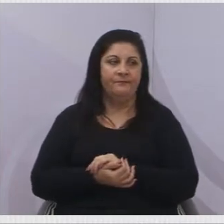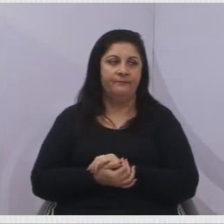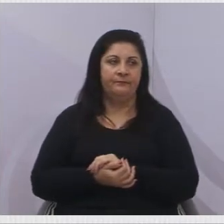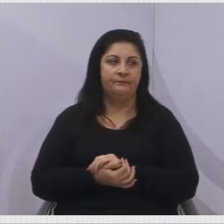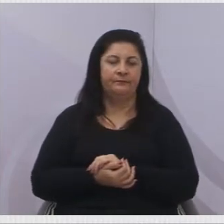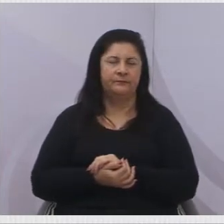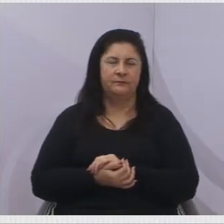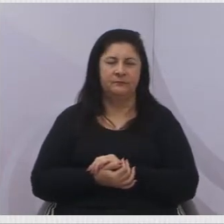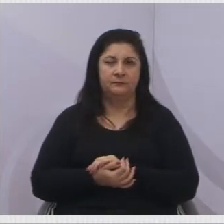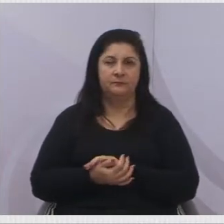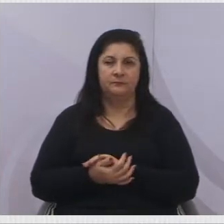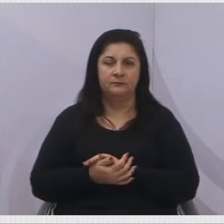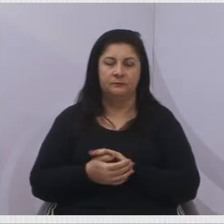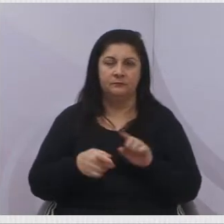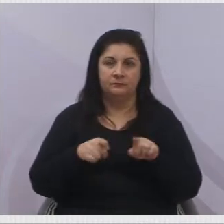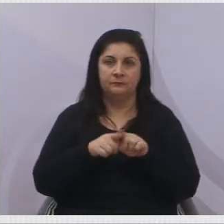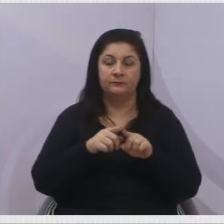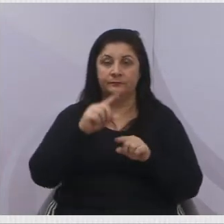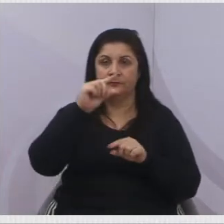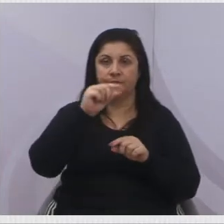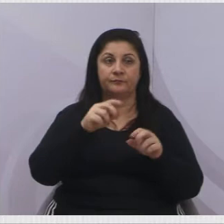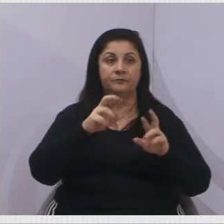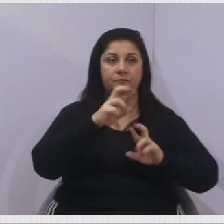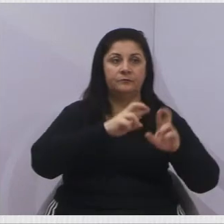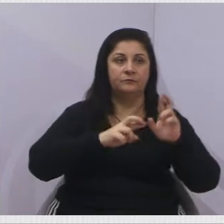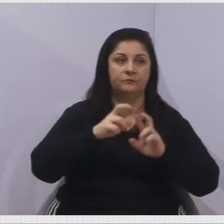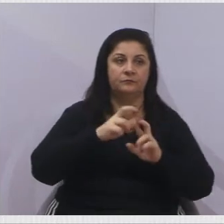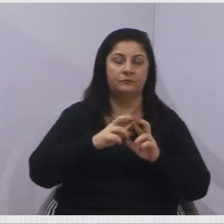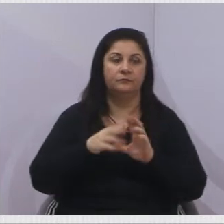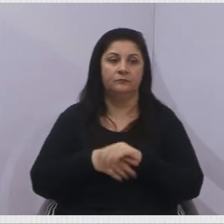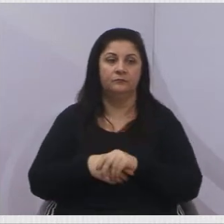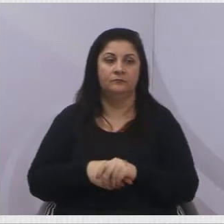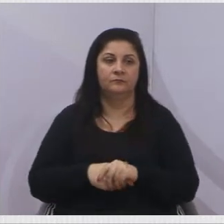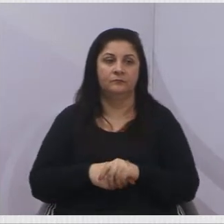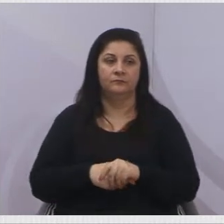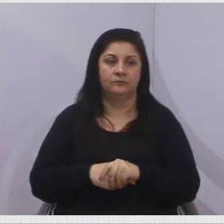no número de auditorias de 8.665 para